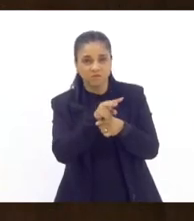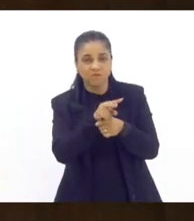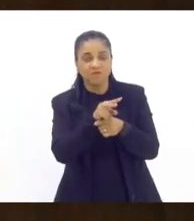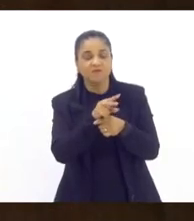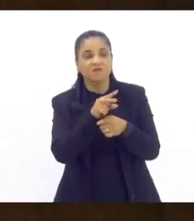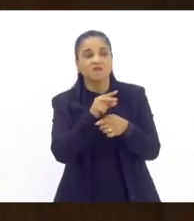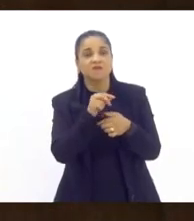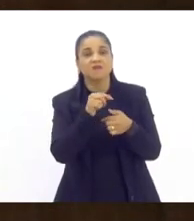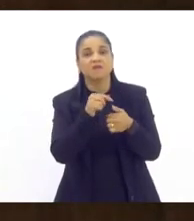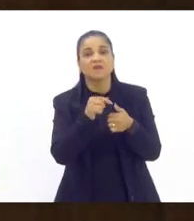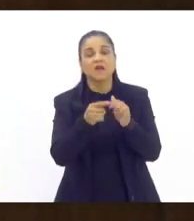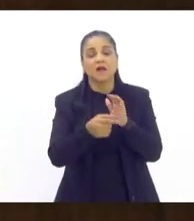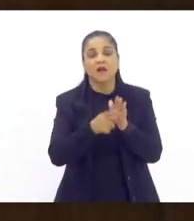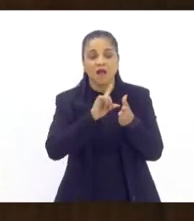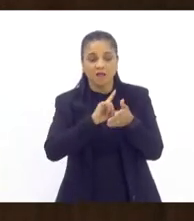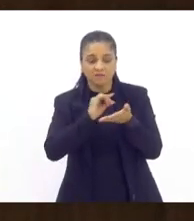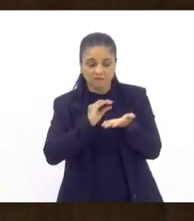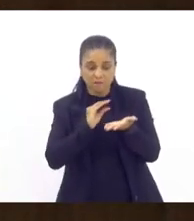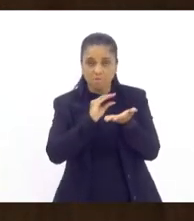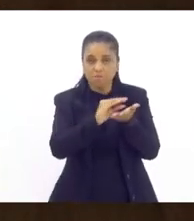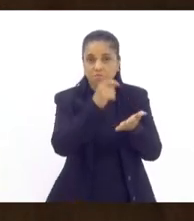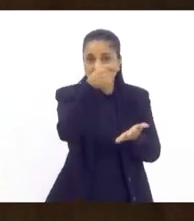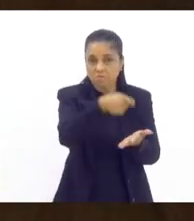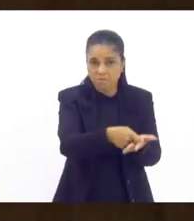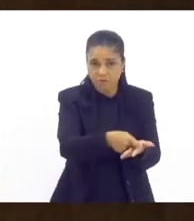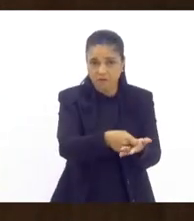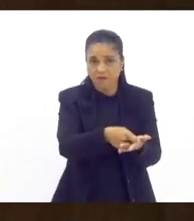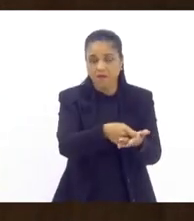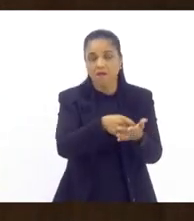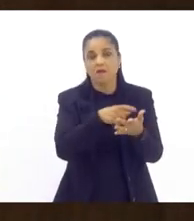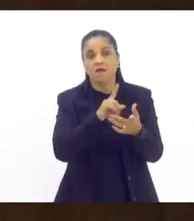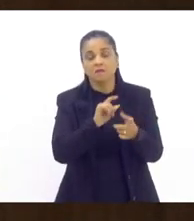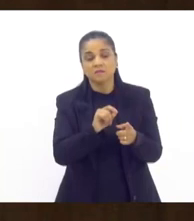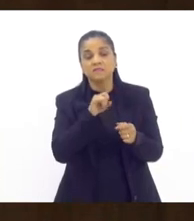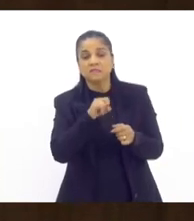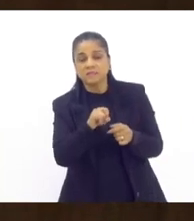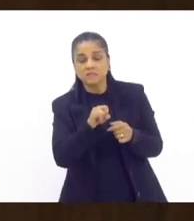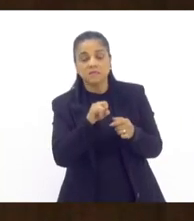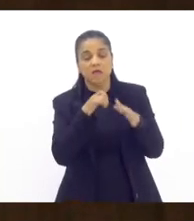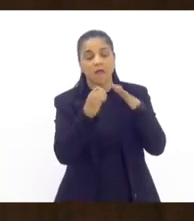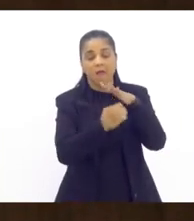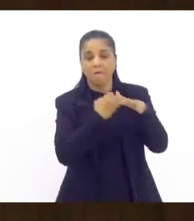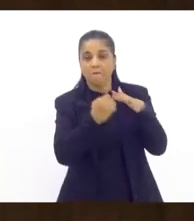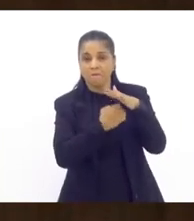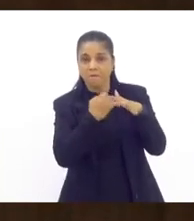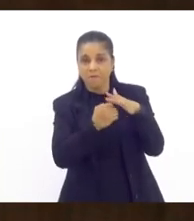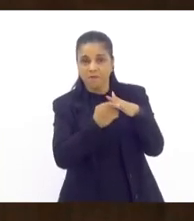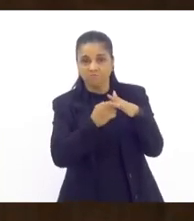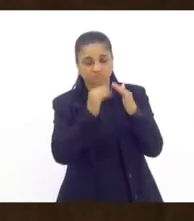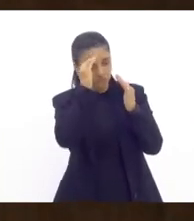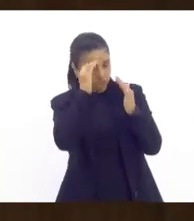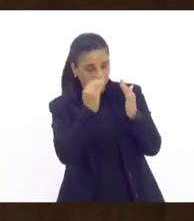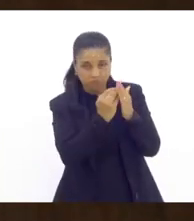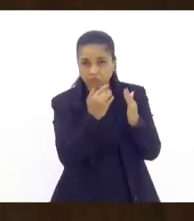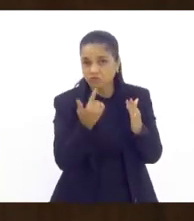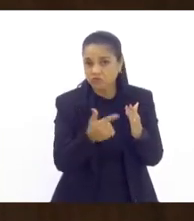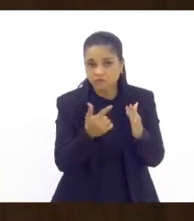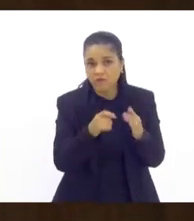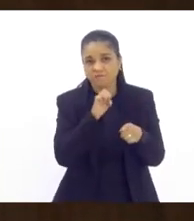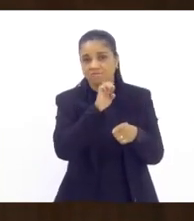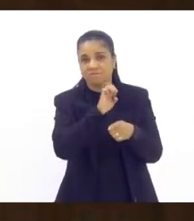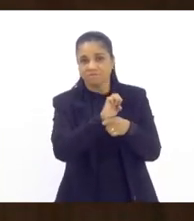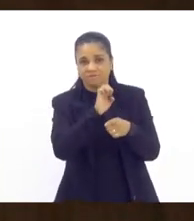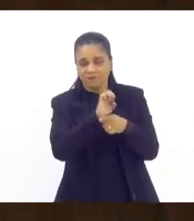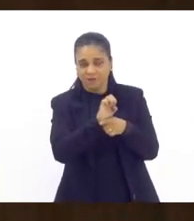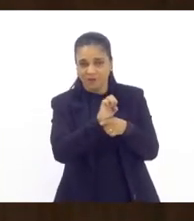antecipado caso a empresa desrespeitasse a legislação ambiental federal, estadual ou